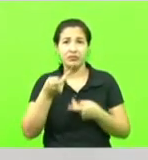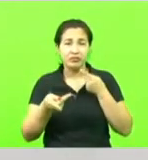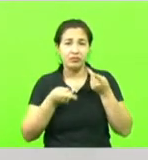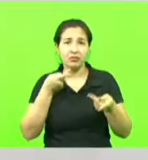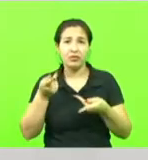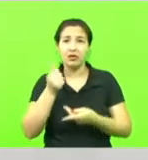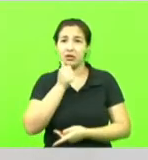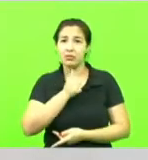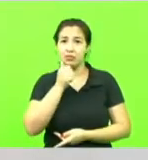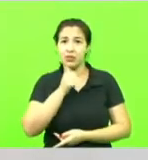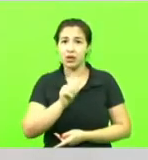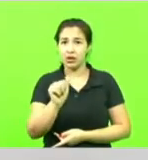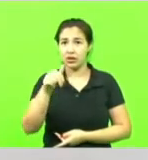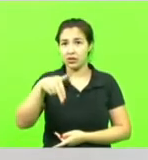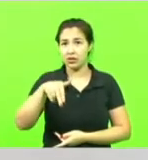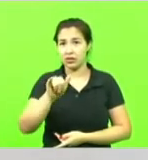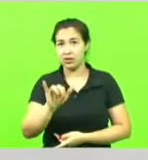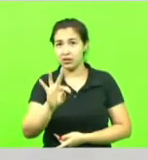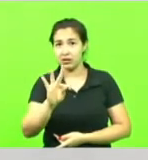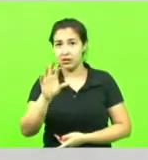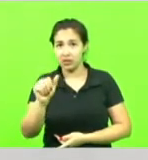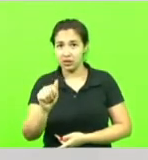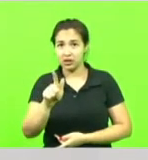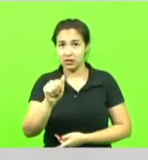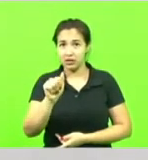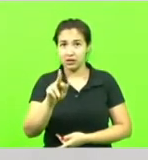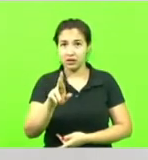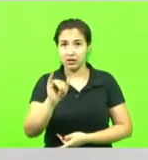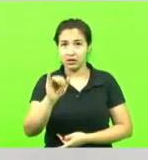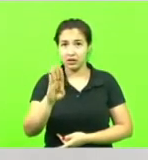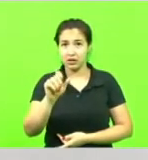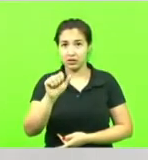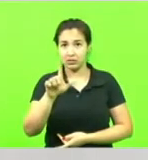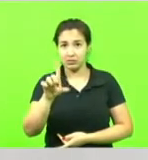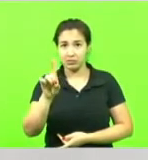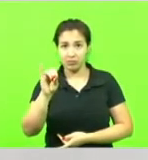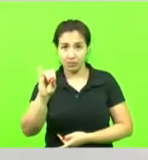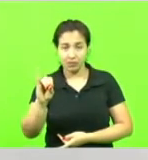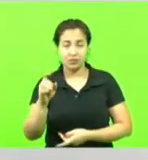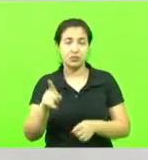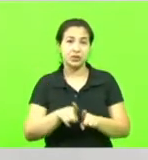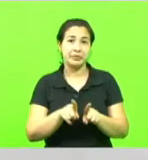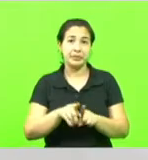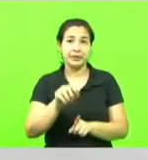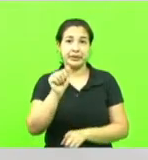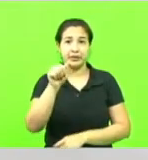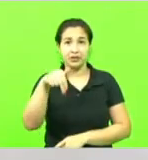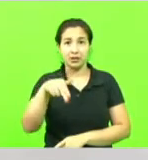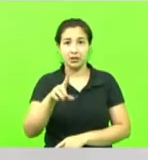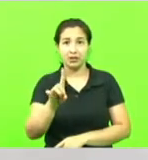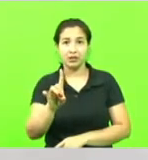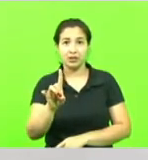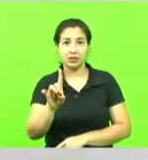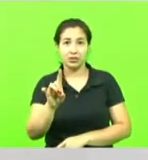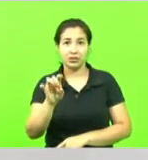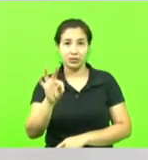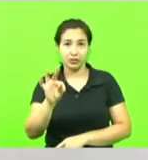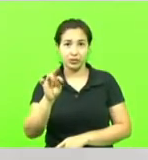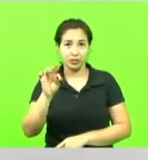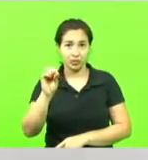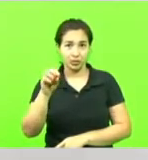Barros? Não precisa, quando faz história, é importante para a história, vai ser mencionado. Não precisa de lei para